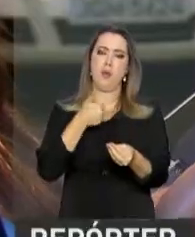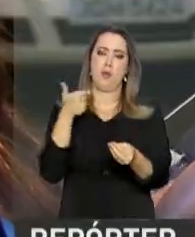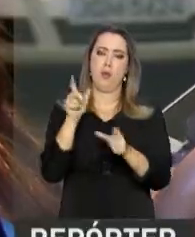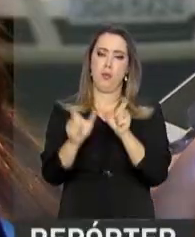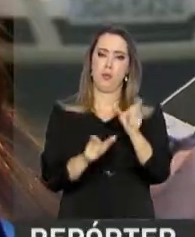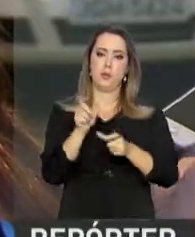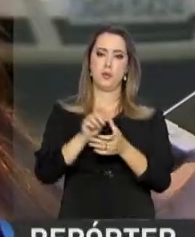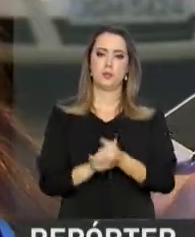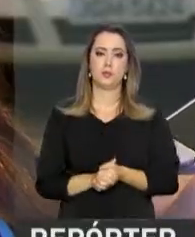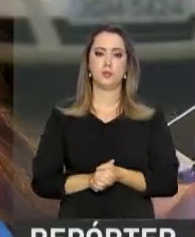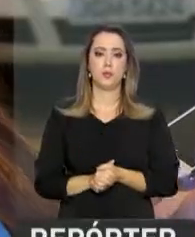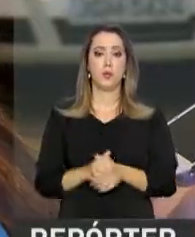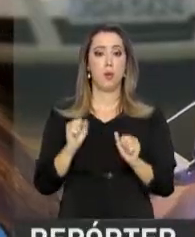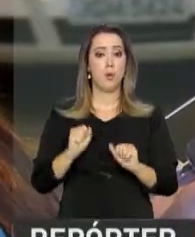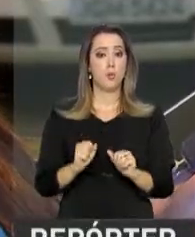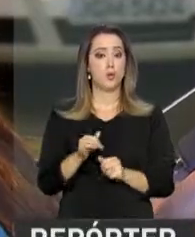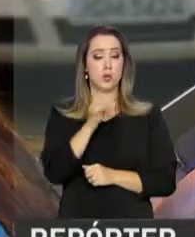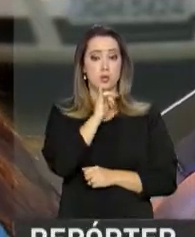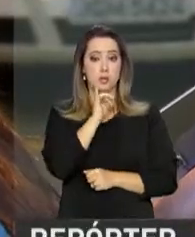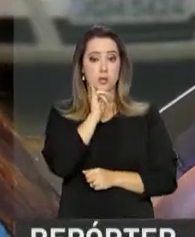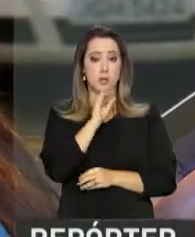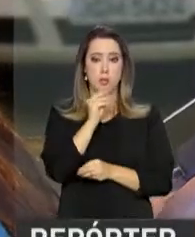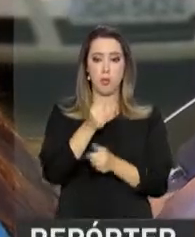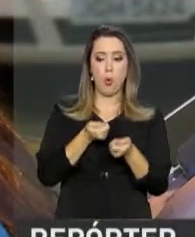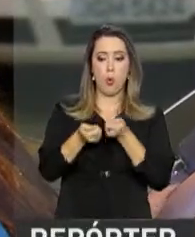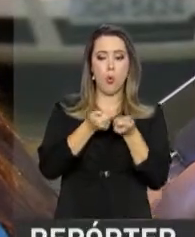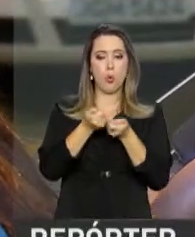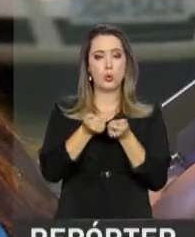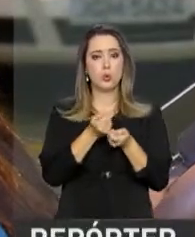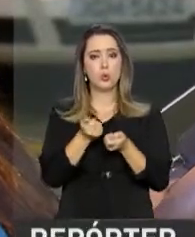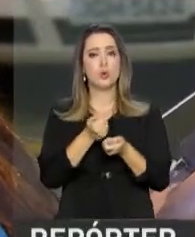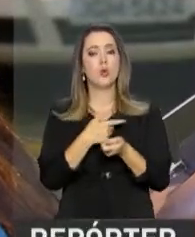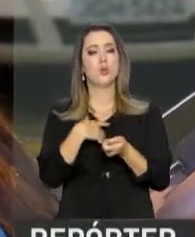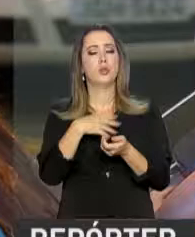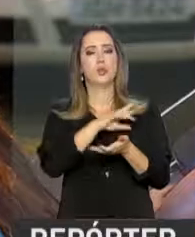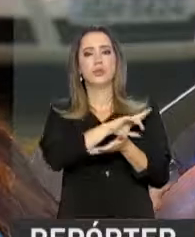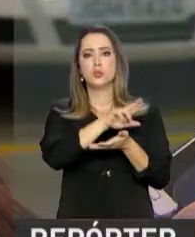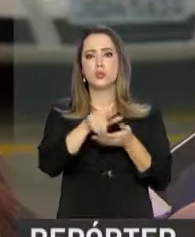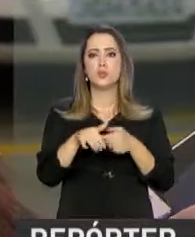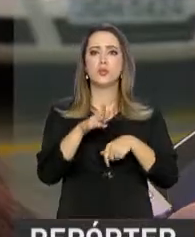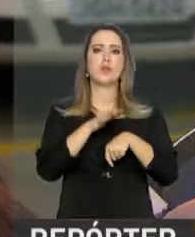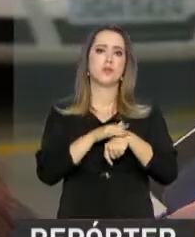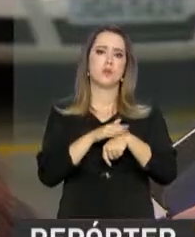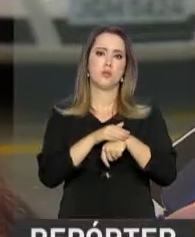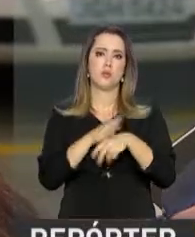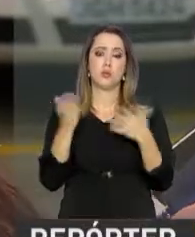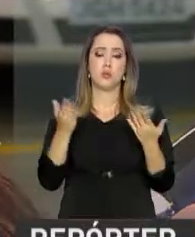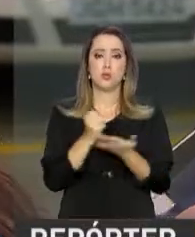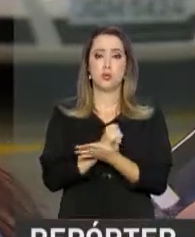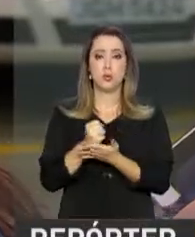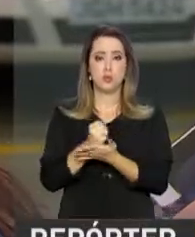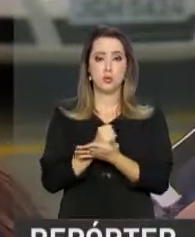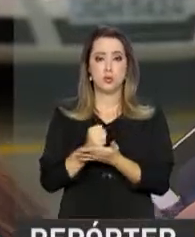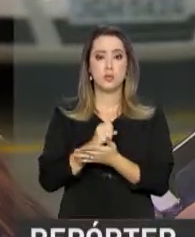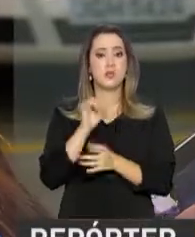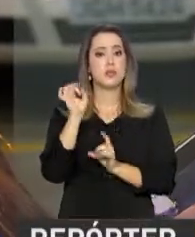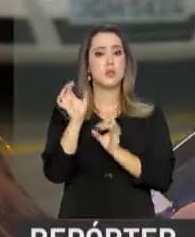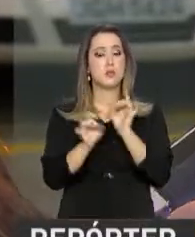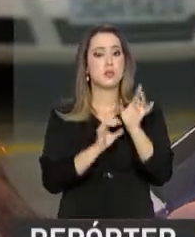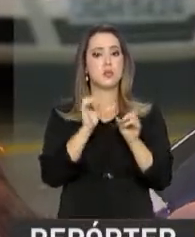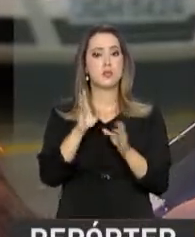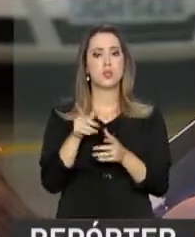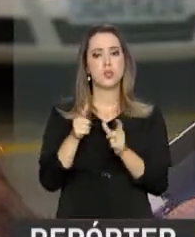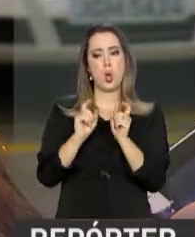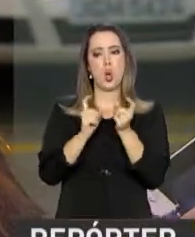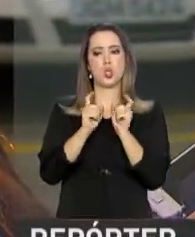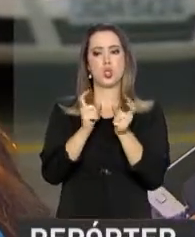por exemplo fazer o controle do diabetes pode fazer o controle da hipertensão o controle da asma formas e tinha um papel quase que exclusivamente voltado para